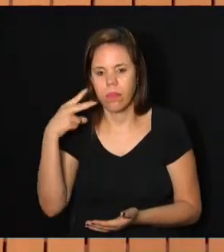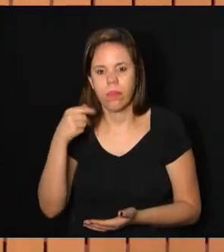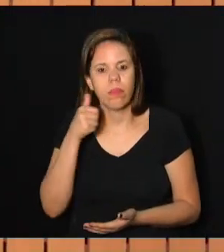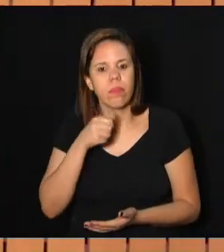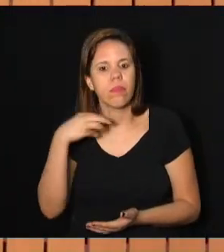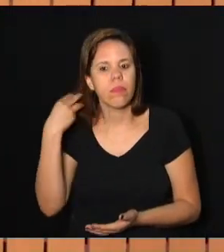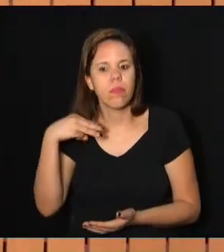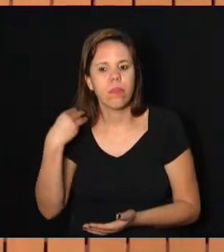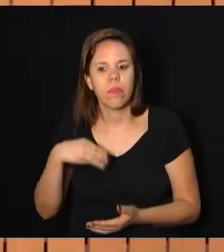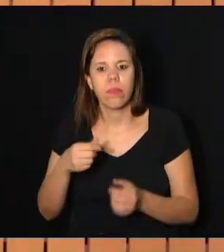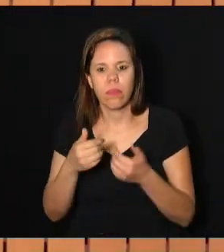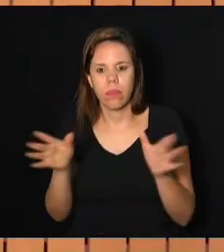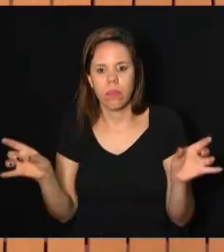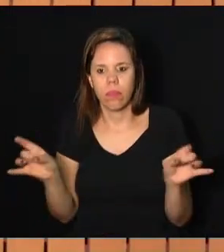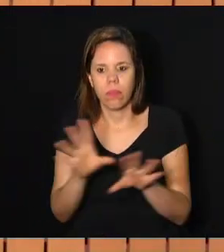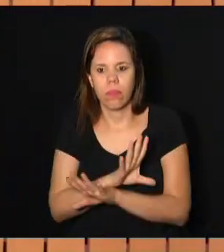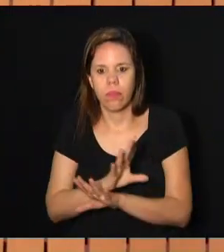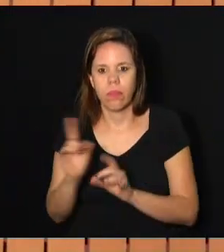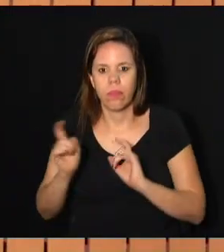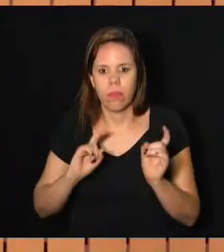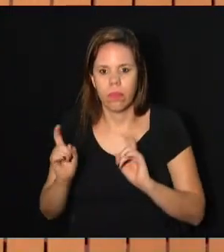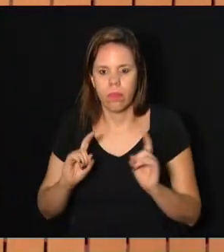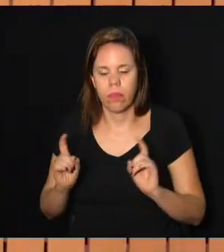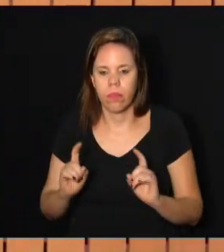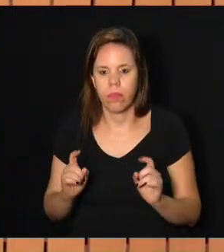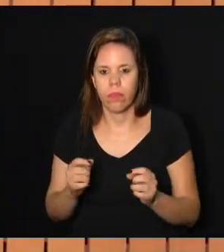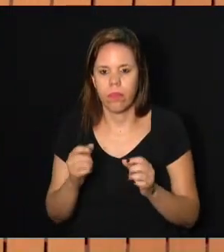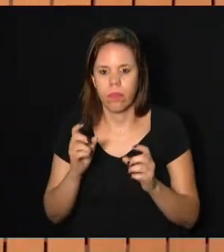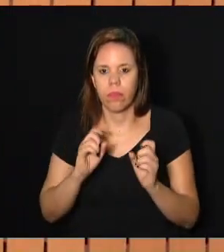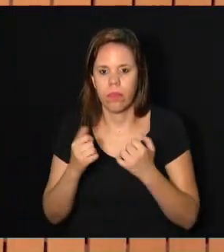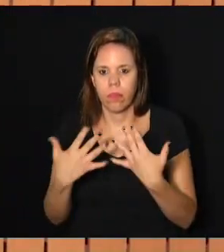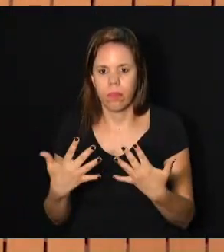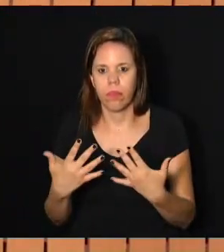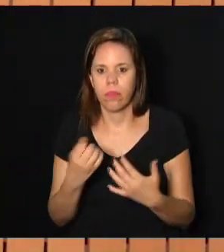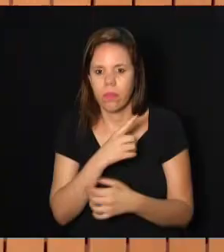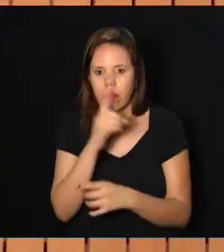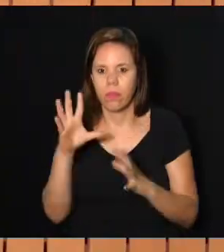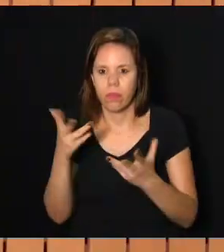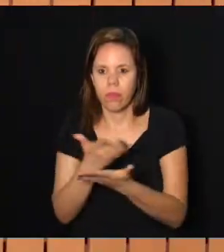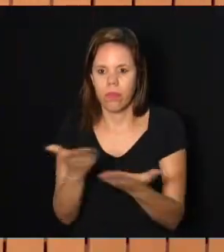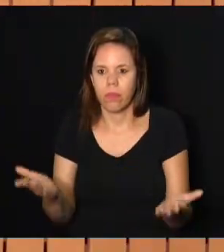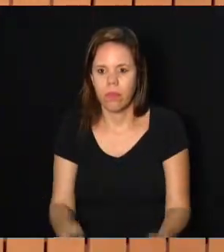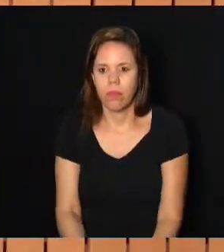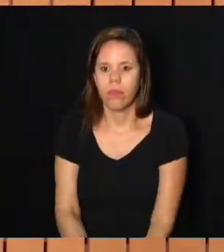Conte, e declaro encerrada a presente audiência pública. Desejo um bom dia a todos.